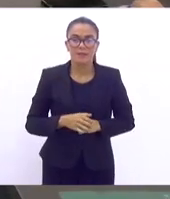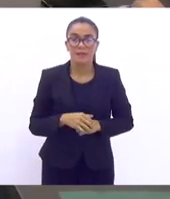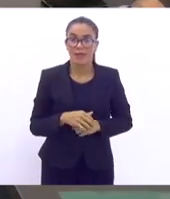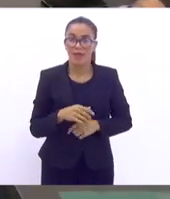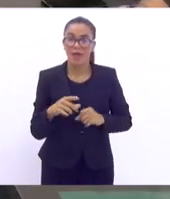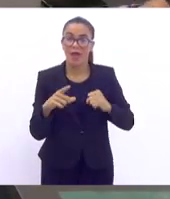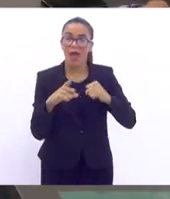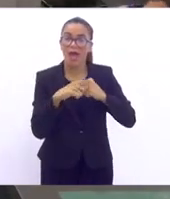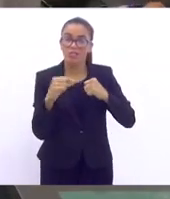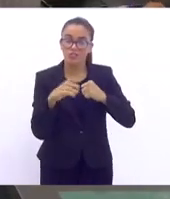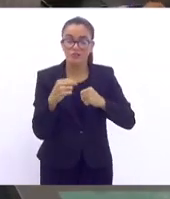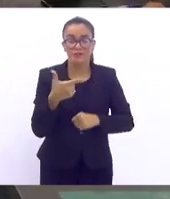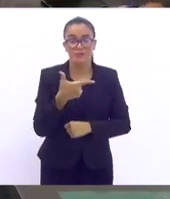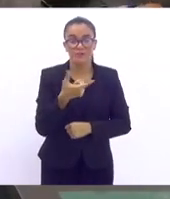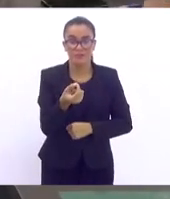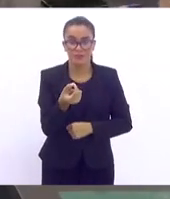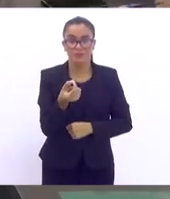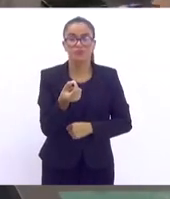20